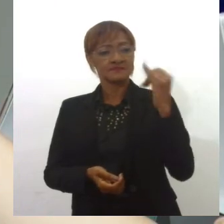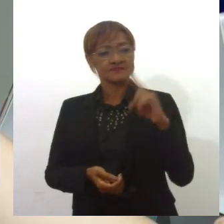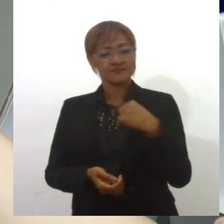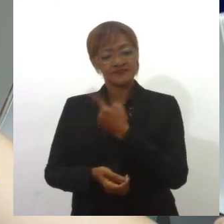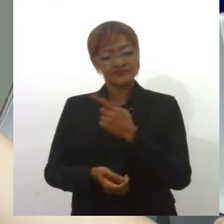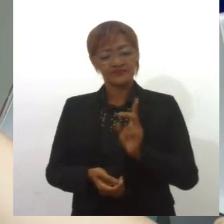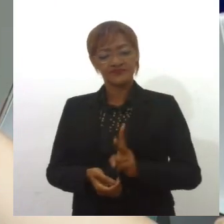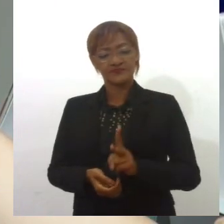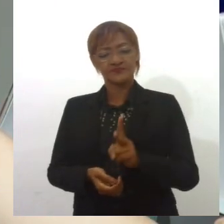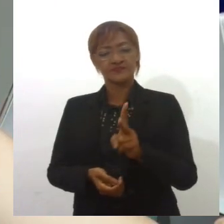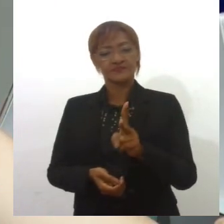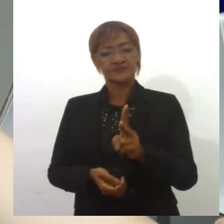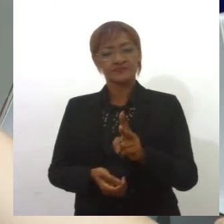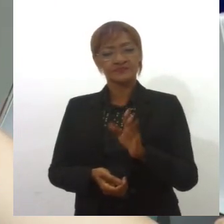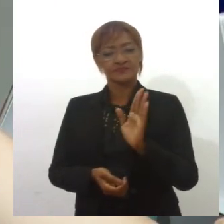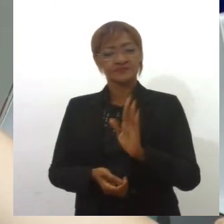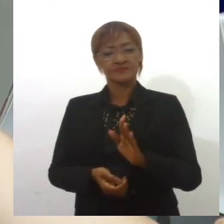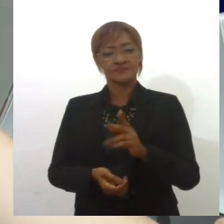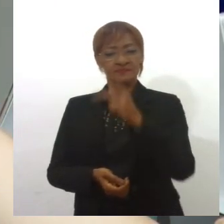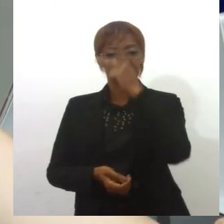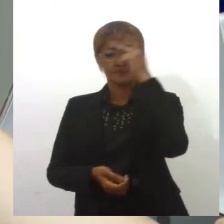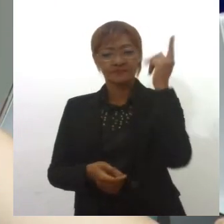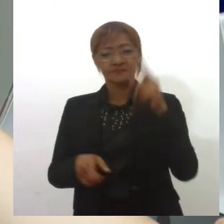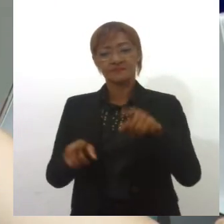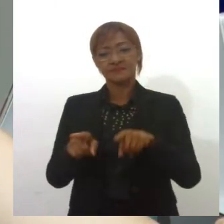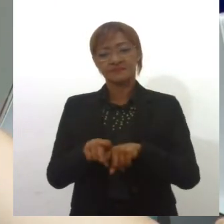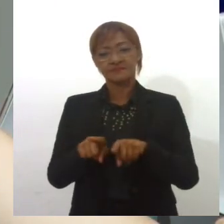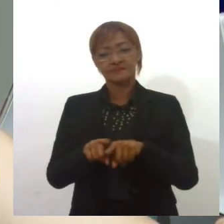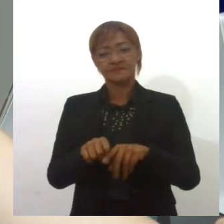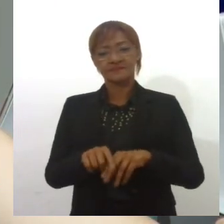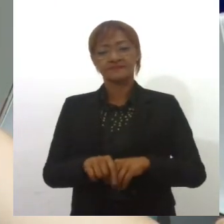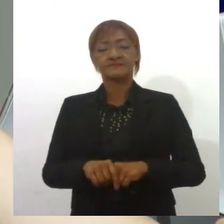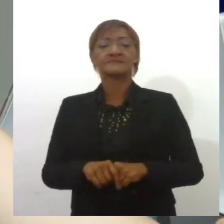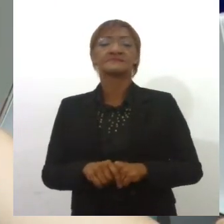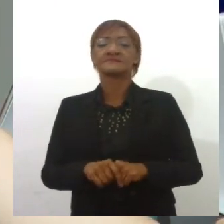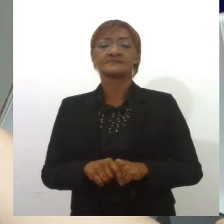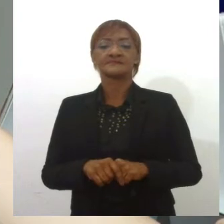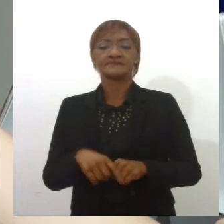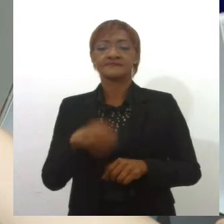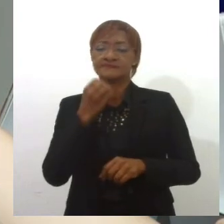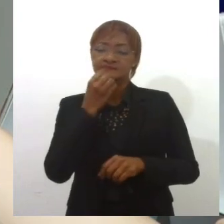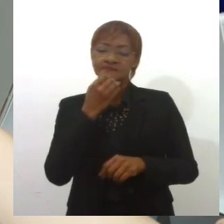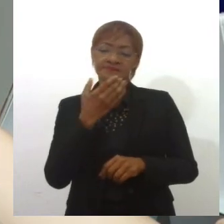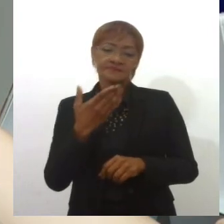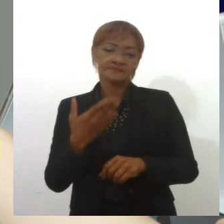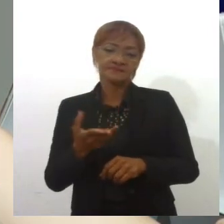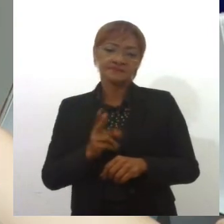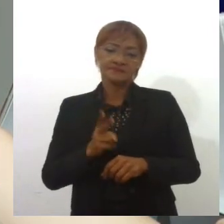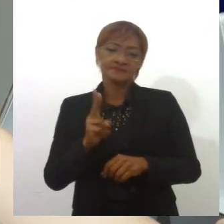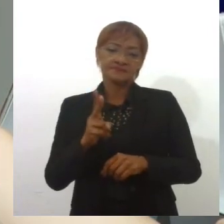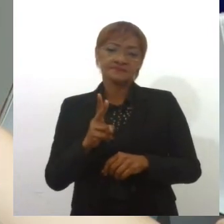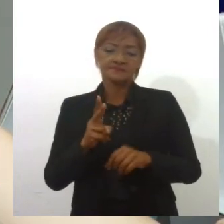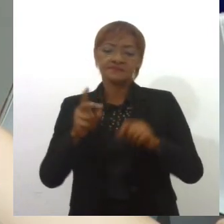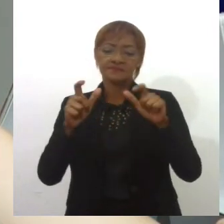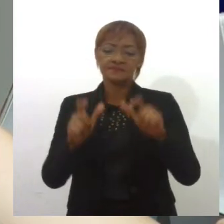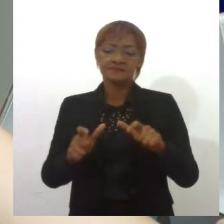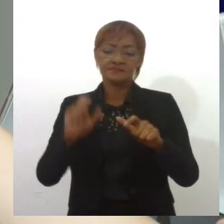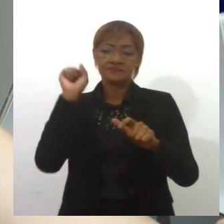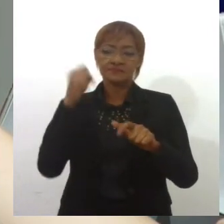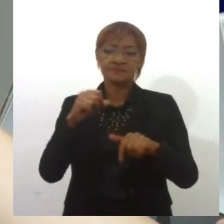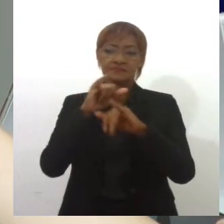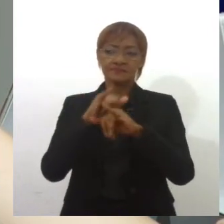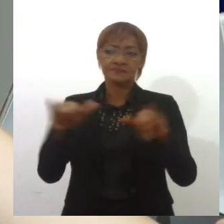fazendo a nossa parte, que as pessoas façam a parte delas também. Não custa nada Os centros de beleza, eles já estão sendo avisados desse